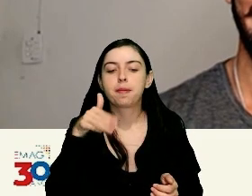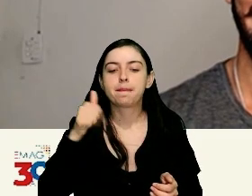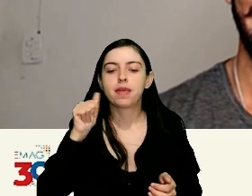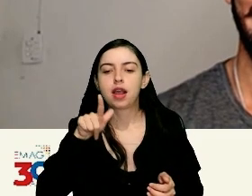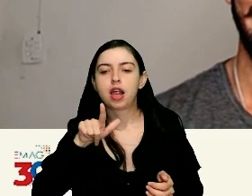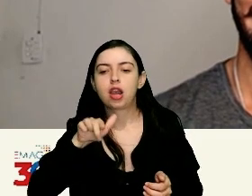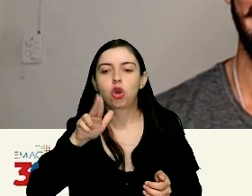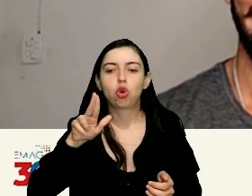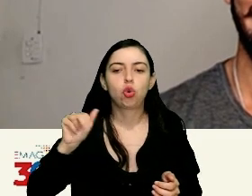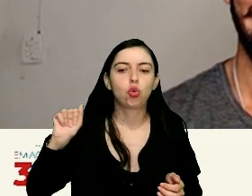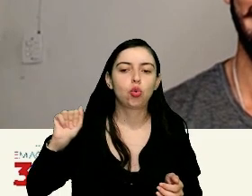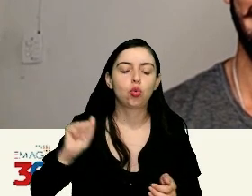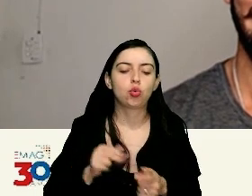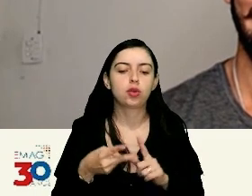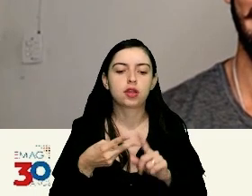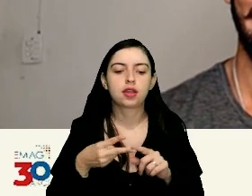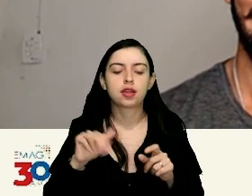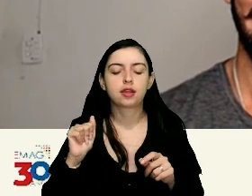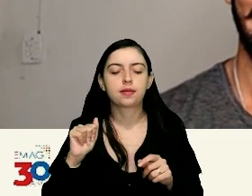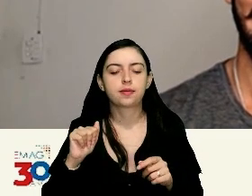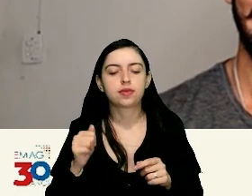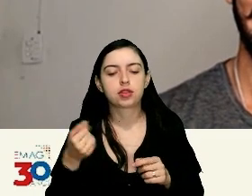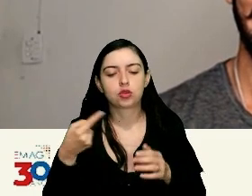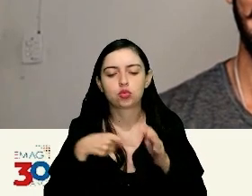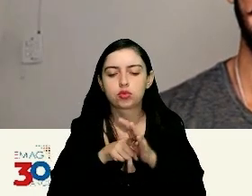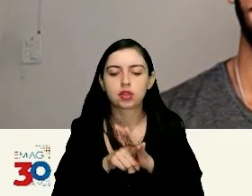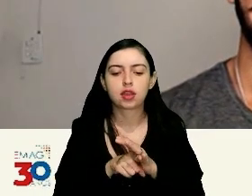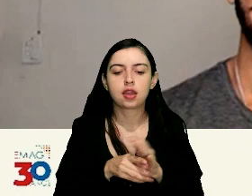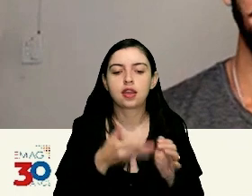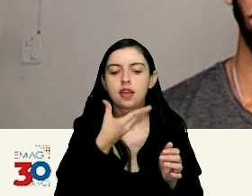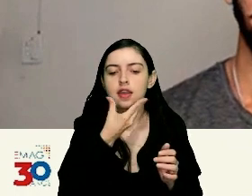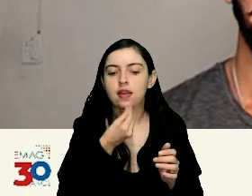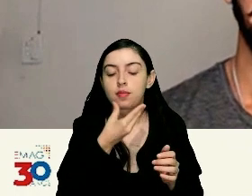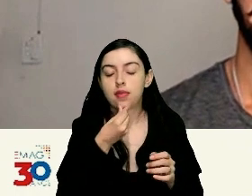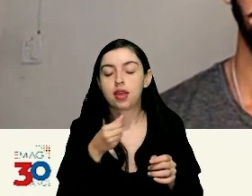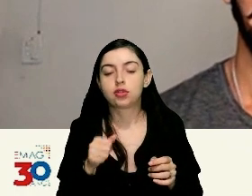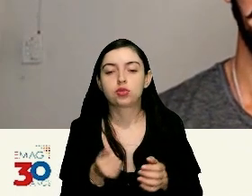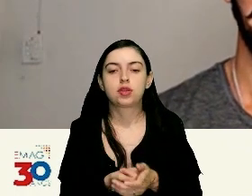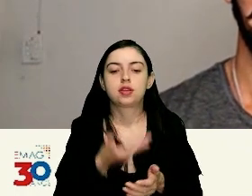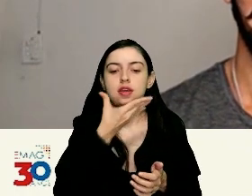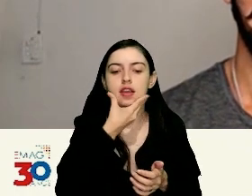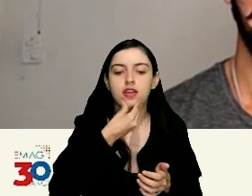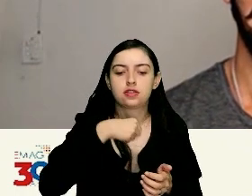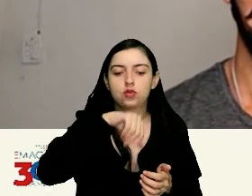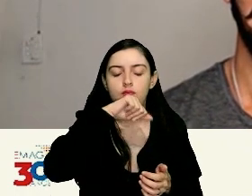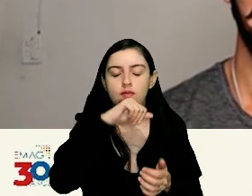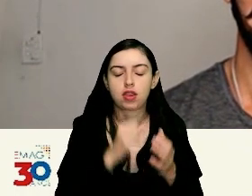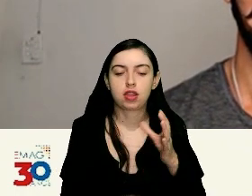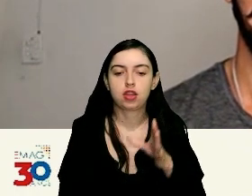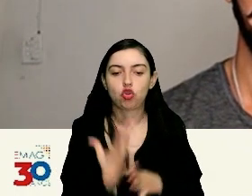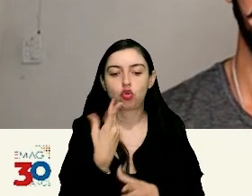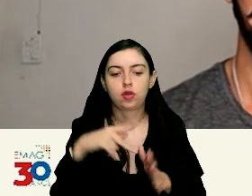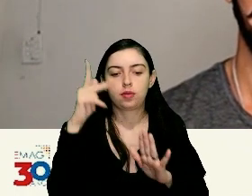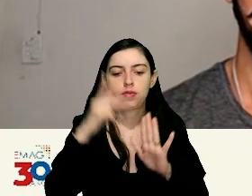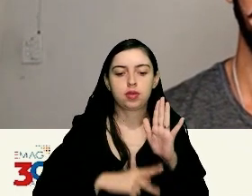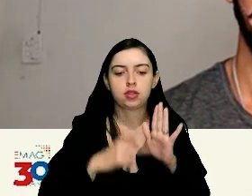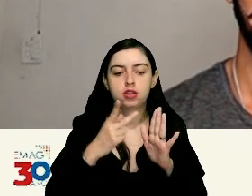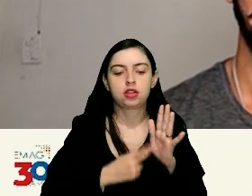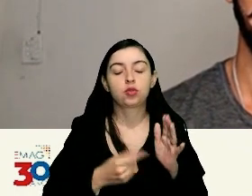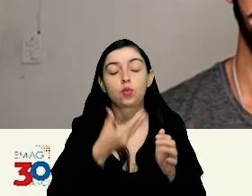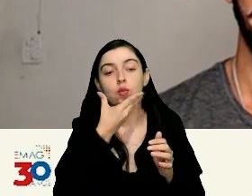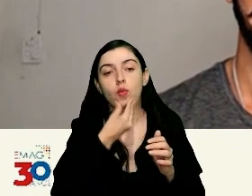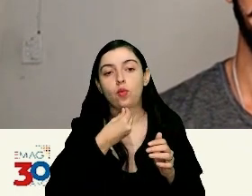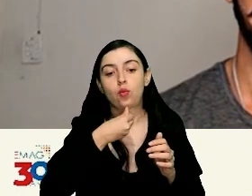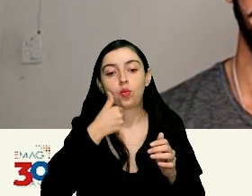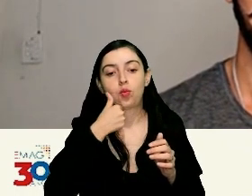vem se aprofundando em temas como masculinidades e paternidades. Criou o projeto Homem Paterno, que tem como foco os